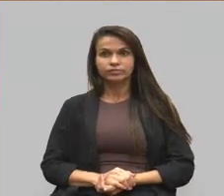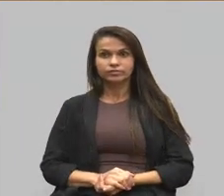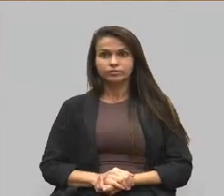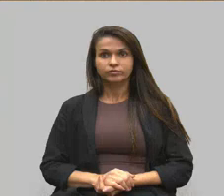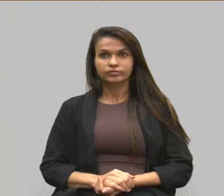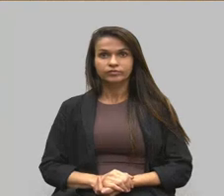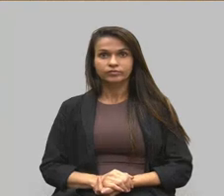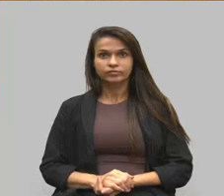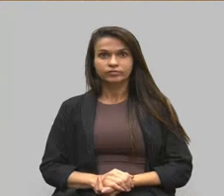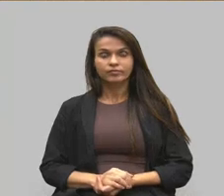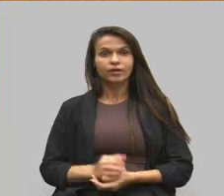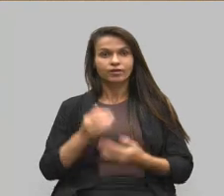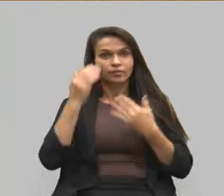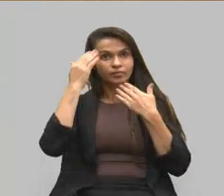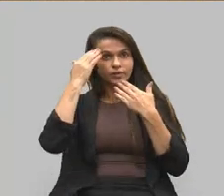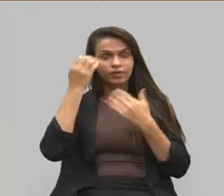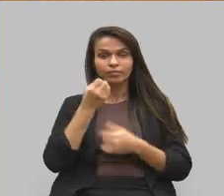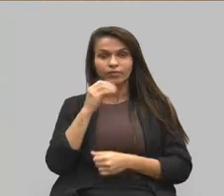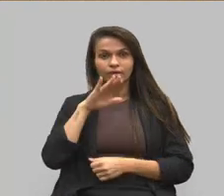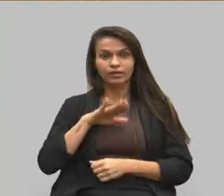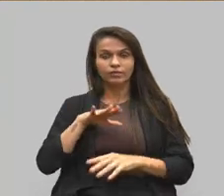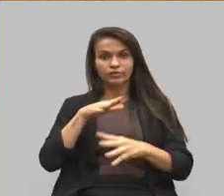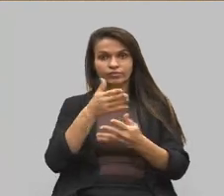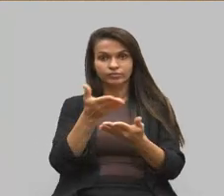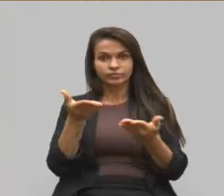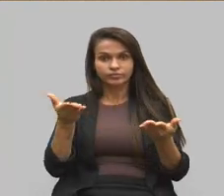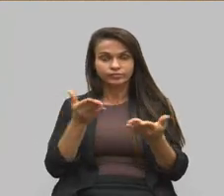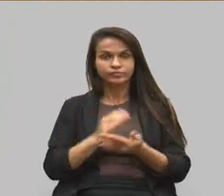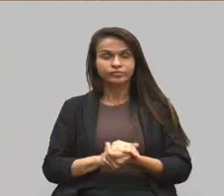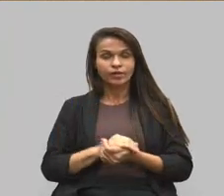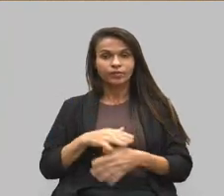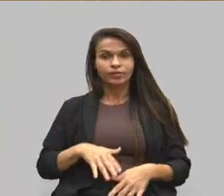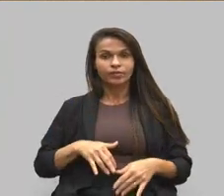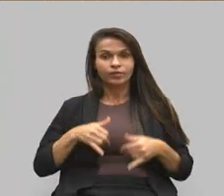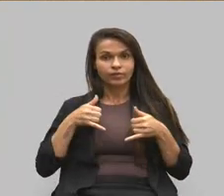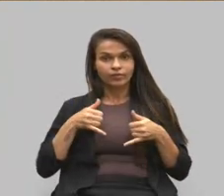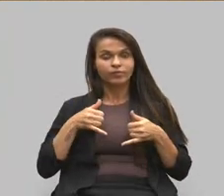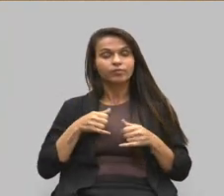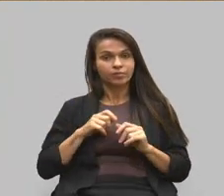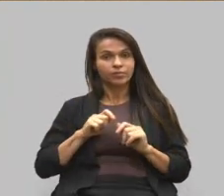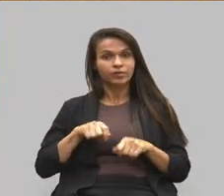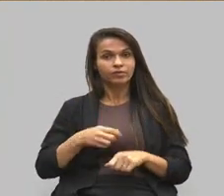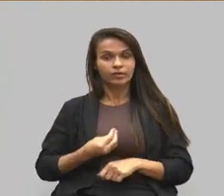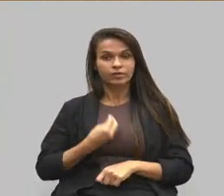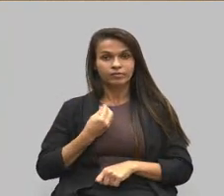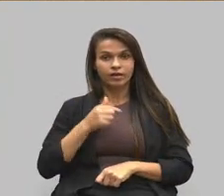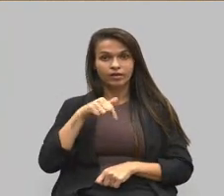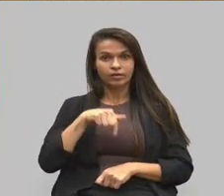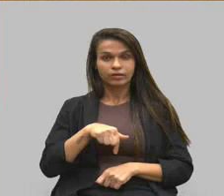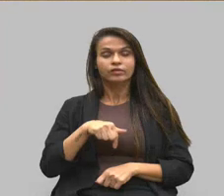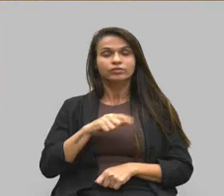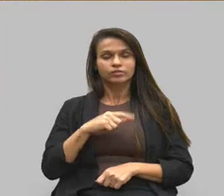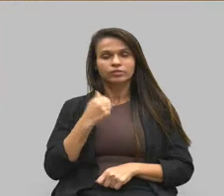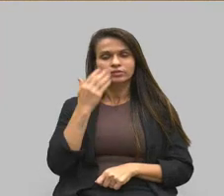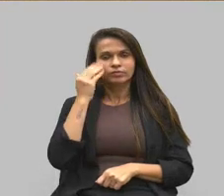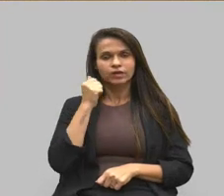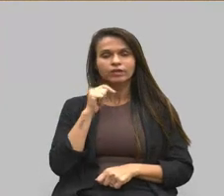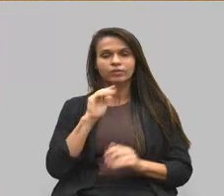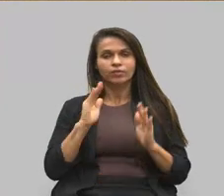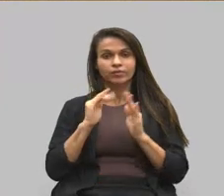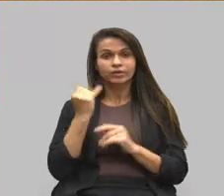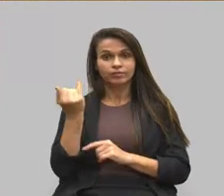bom muito obrigada né boa tarde a todos eh É uma honra poder participar aqui porque a gente sabe que é um momento muito